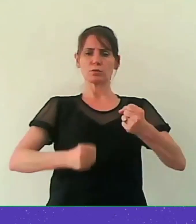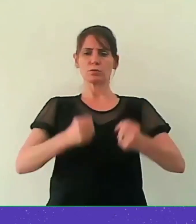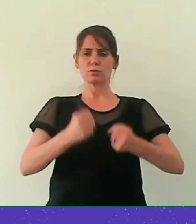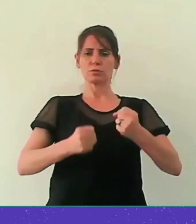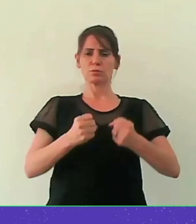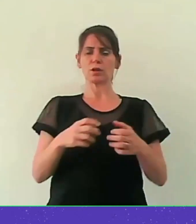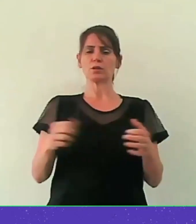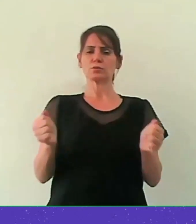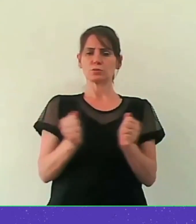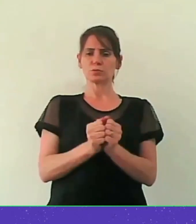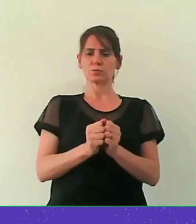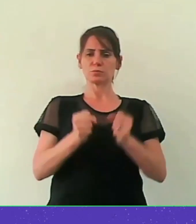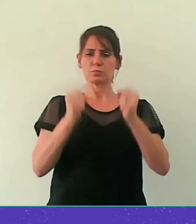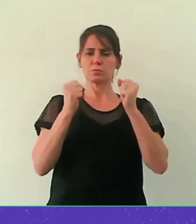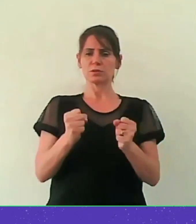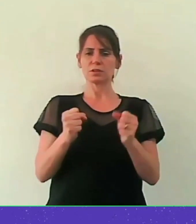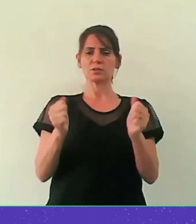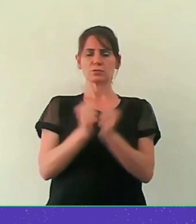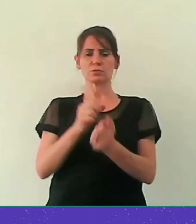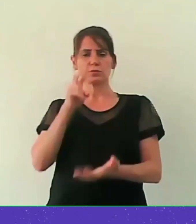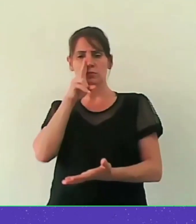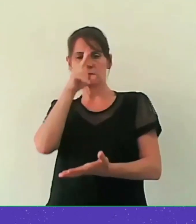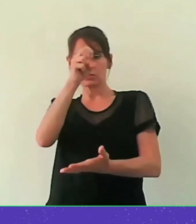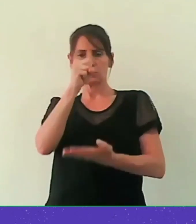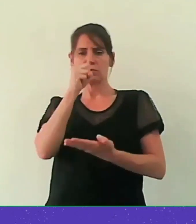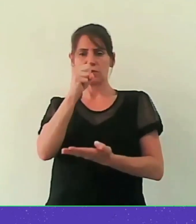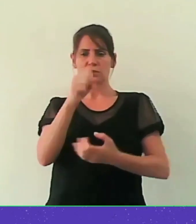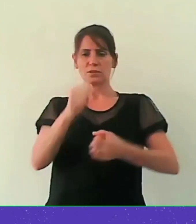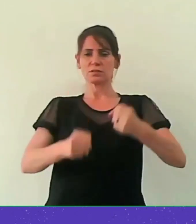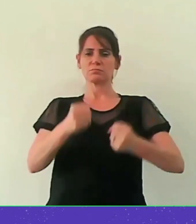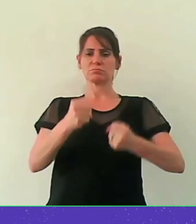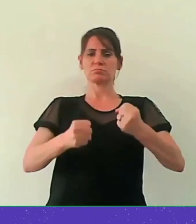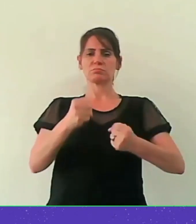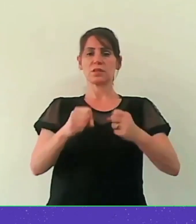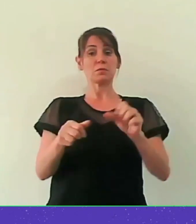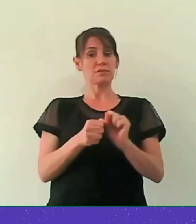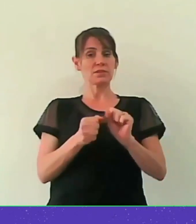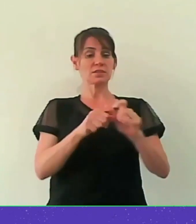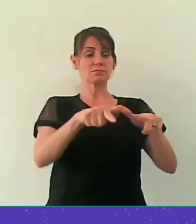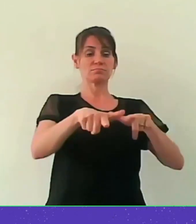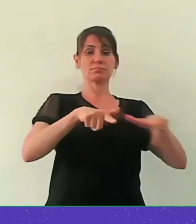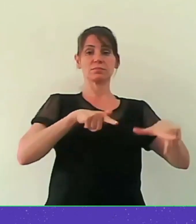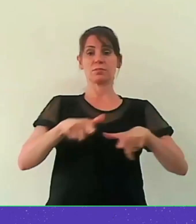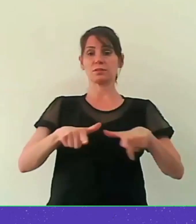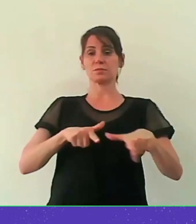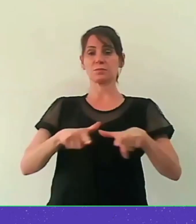gerar o trabalho. Não sei se vocês entenderam o que eu quero dizer.